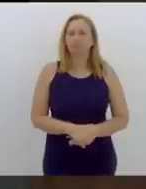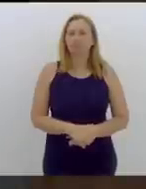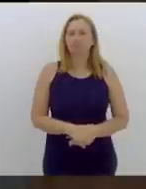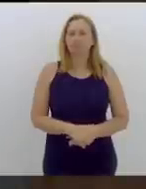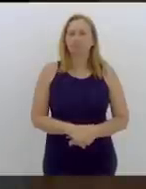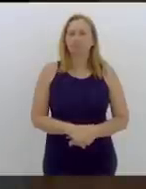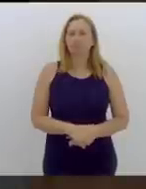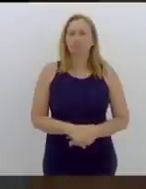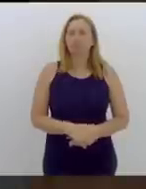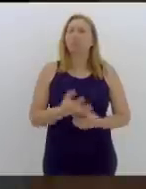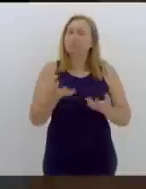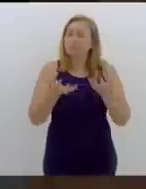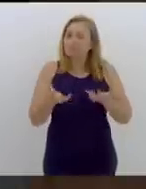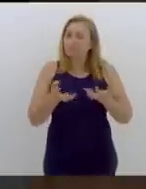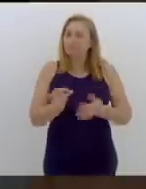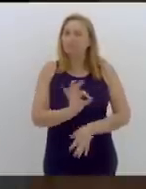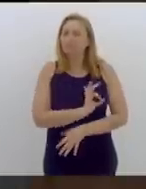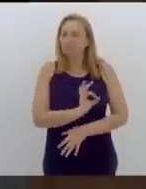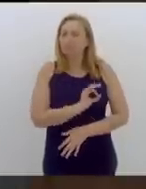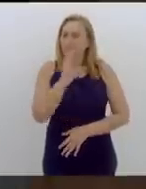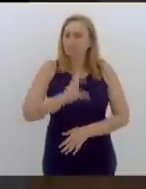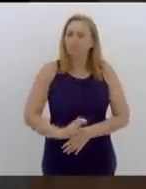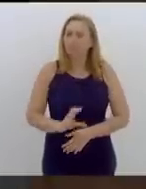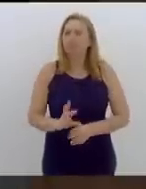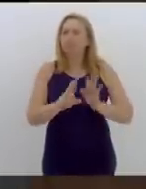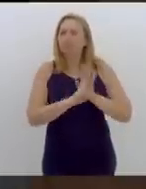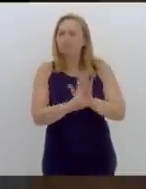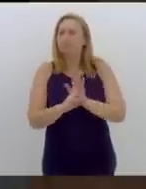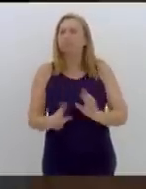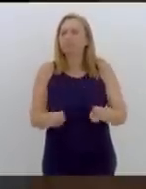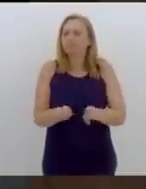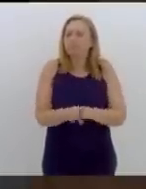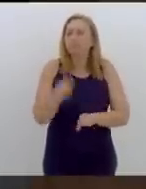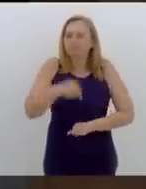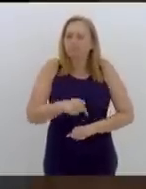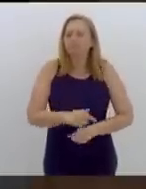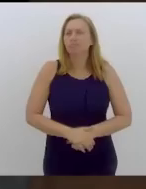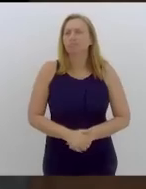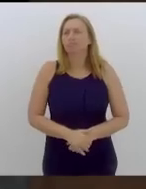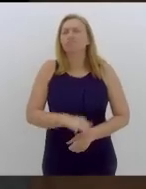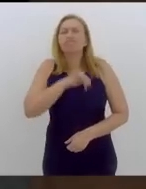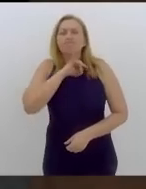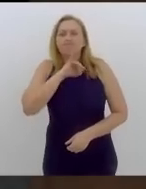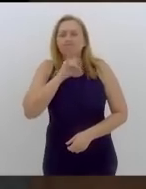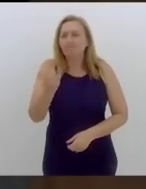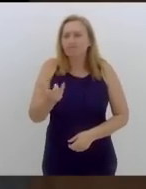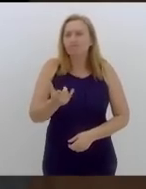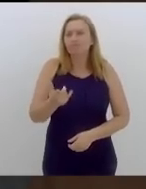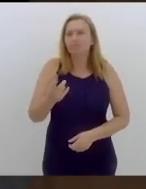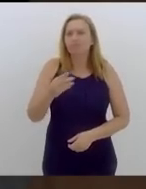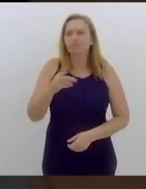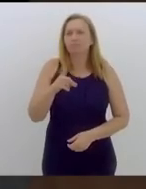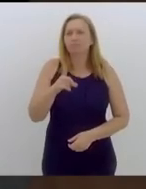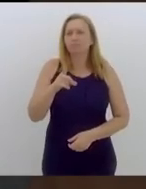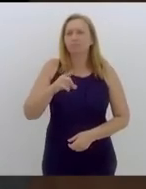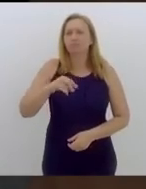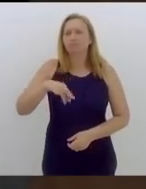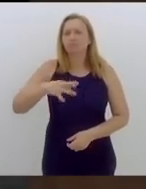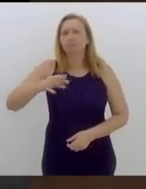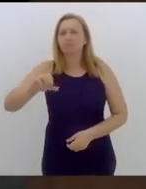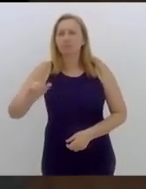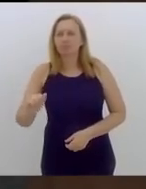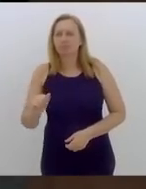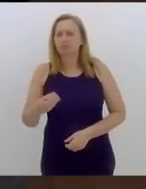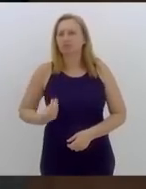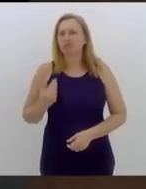nós queremos policiais civis ter também uma representatividade aqui Infelizmente o nosso máximo não está presente vamos só